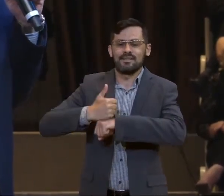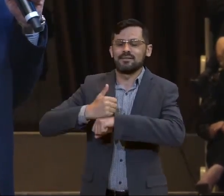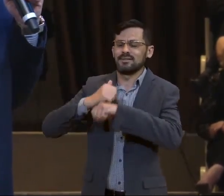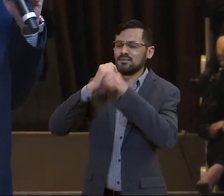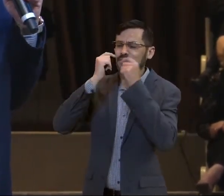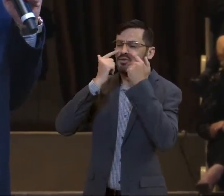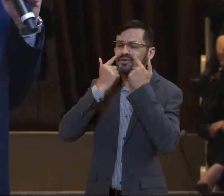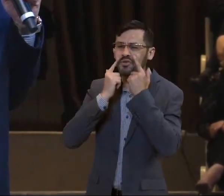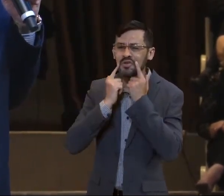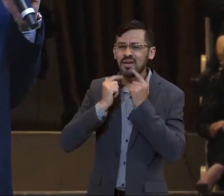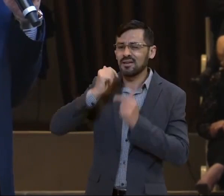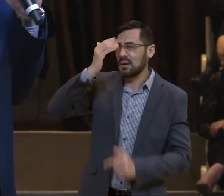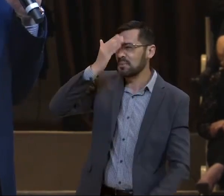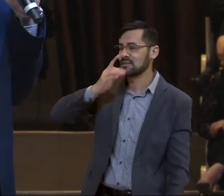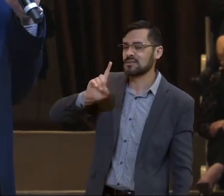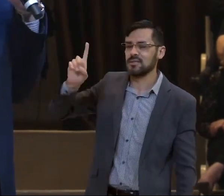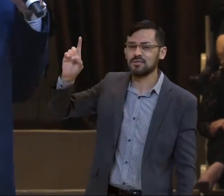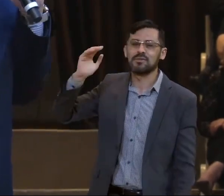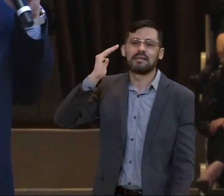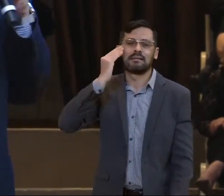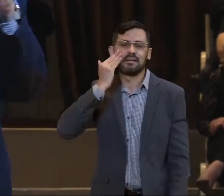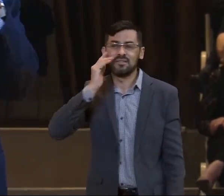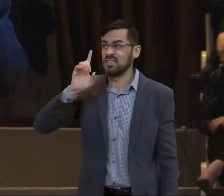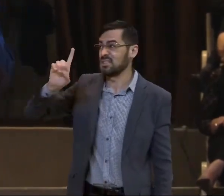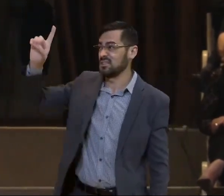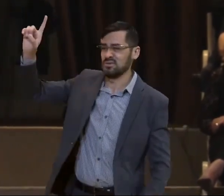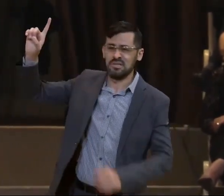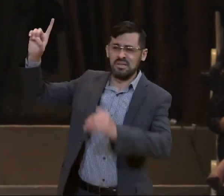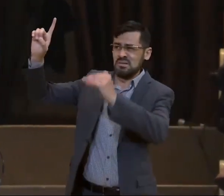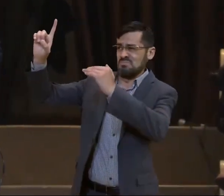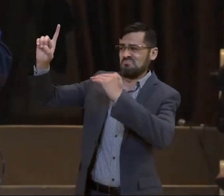na presença de Deus, reconhecendo quem Ele é, a